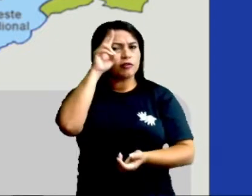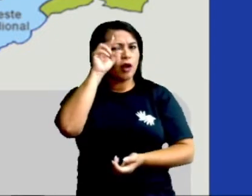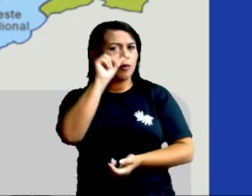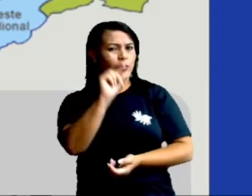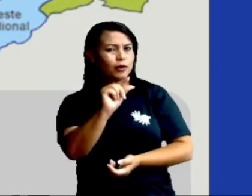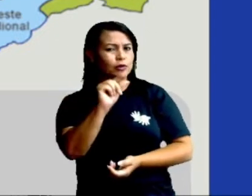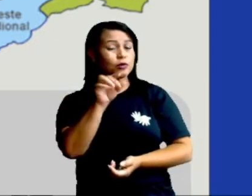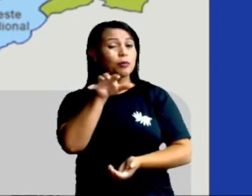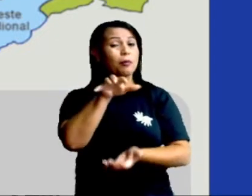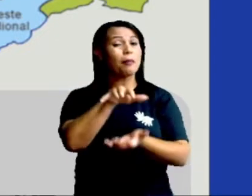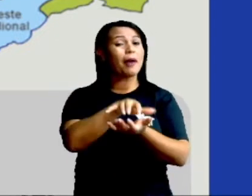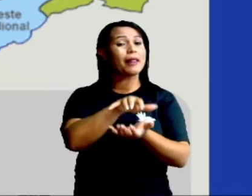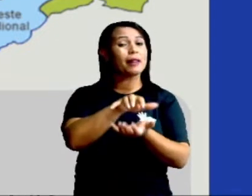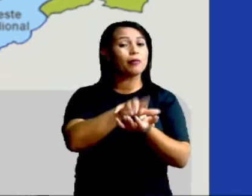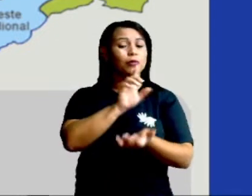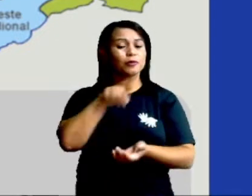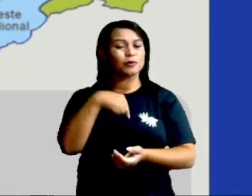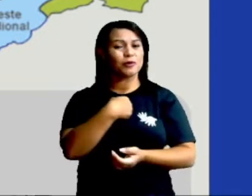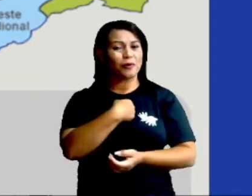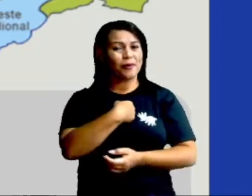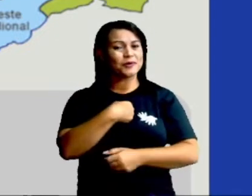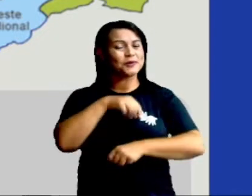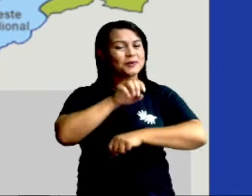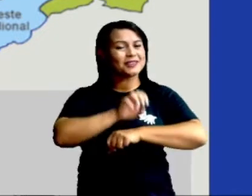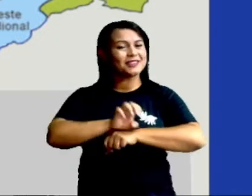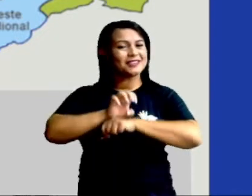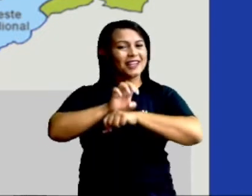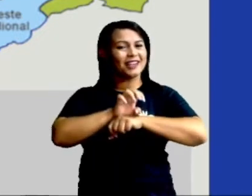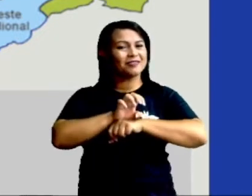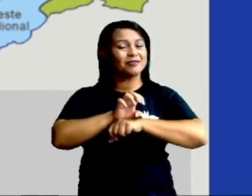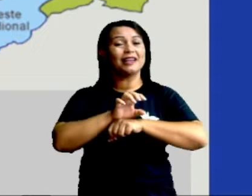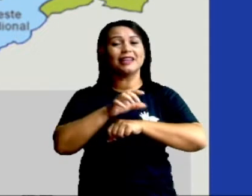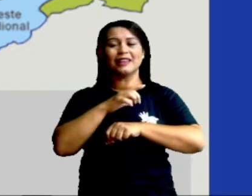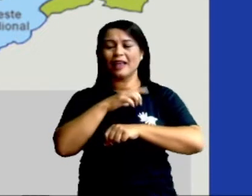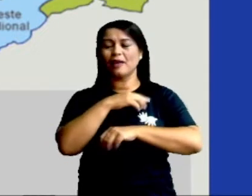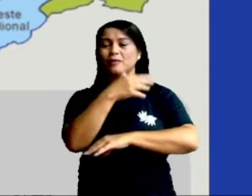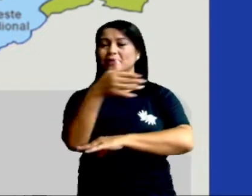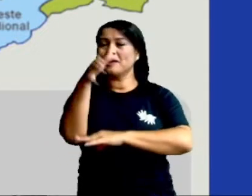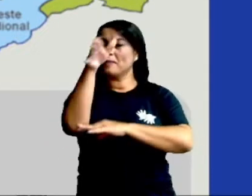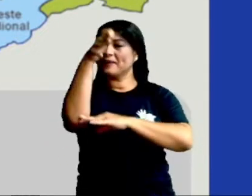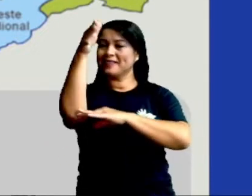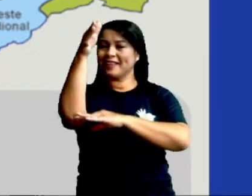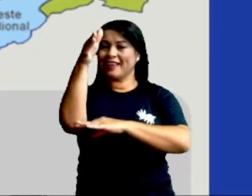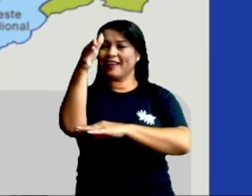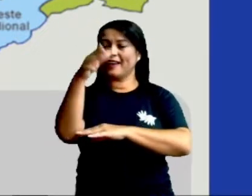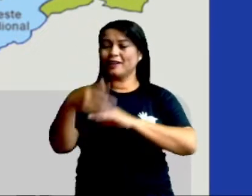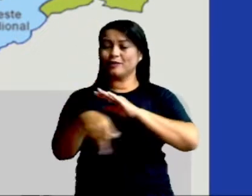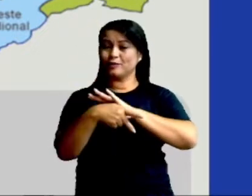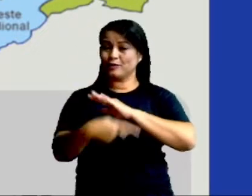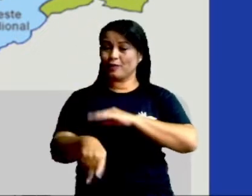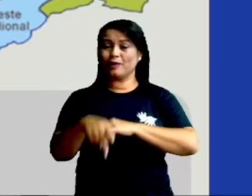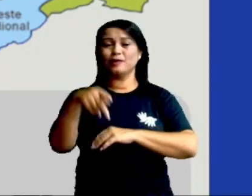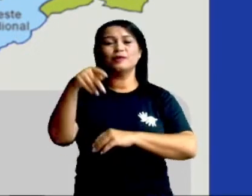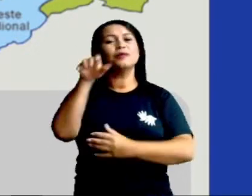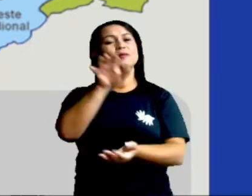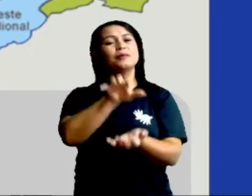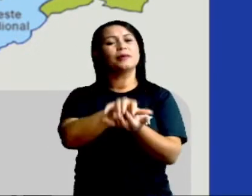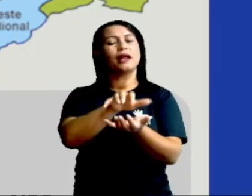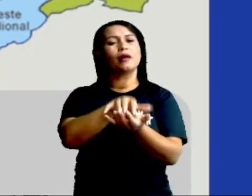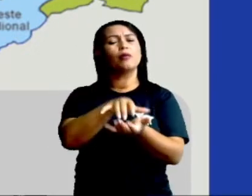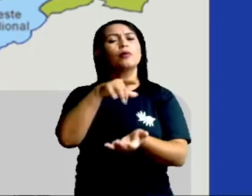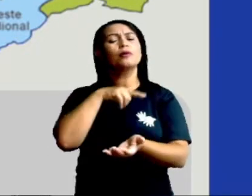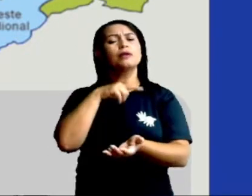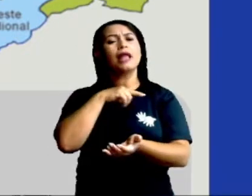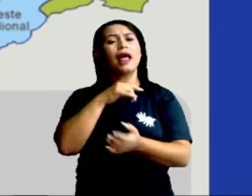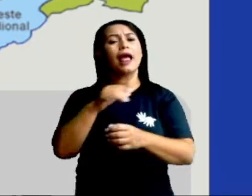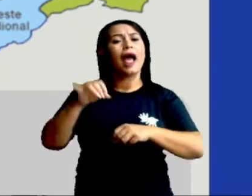assunto sobre Pernambuco nosso estado né Então temos aqui ó a bandeira do nosso Estado tá então Pernambuco